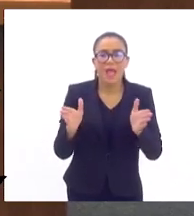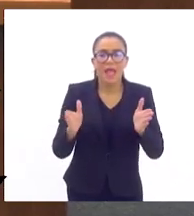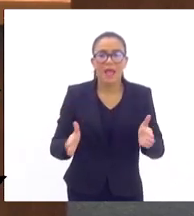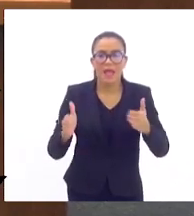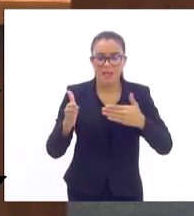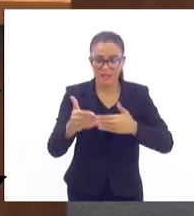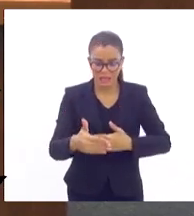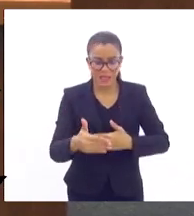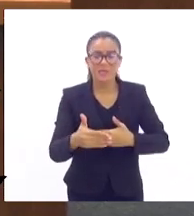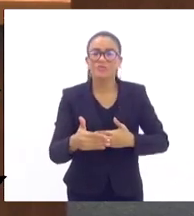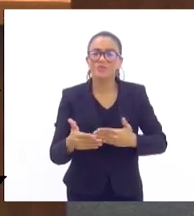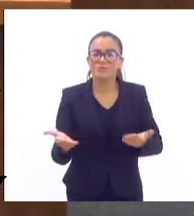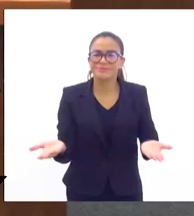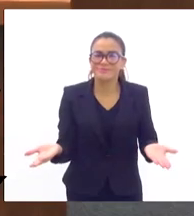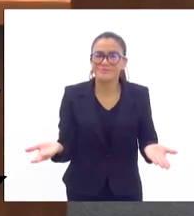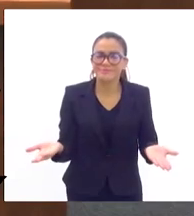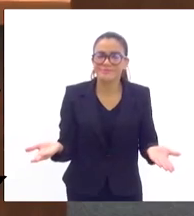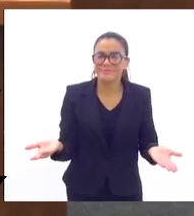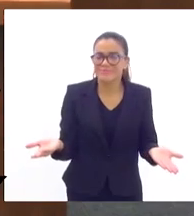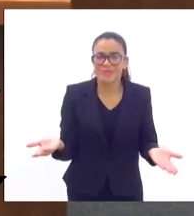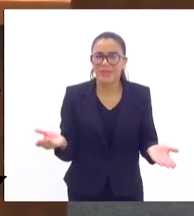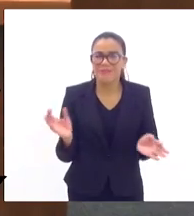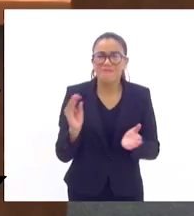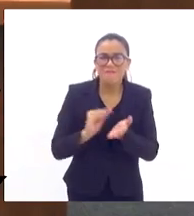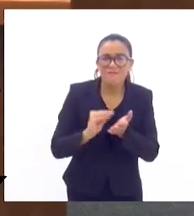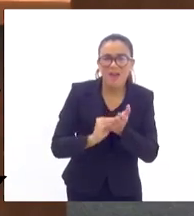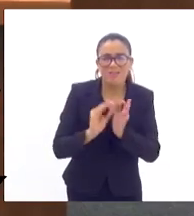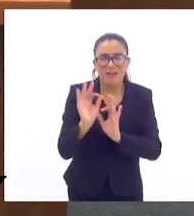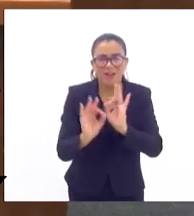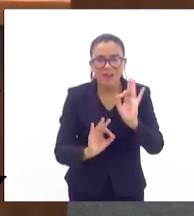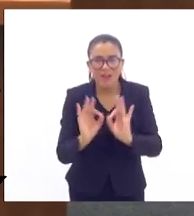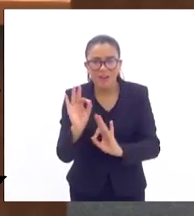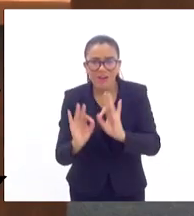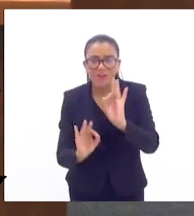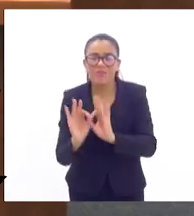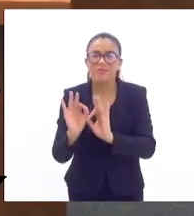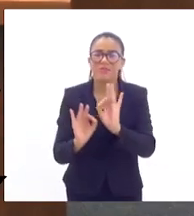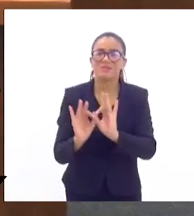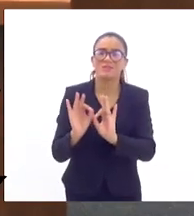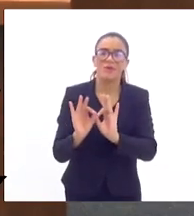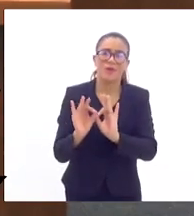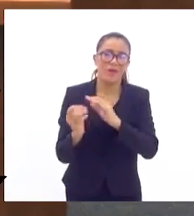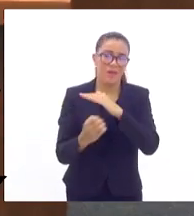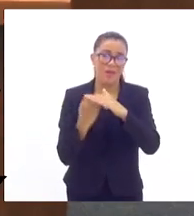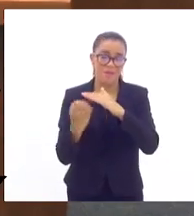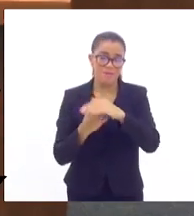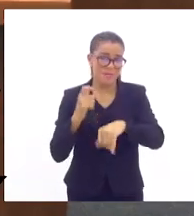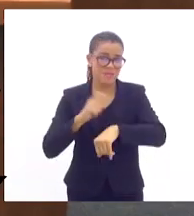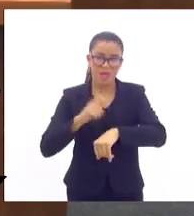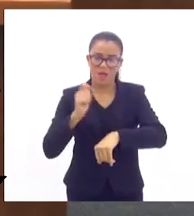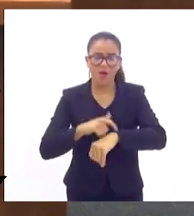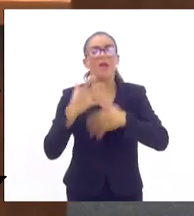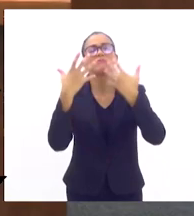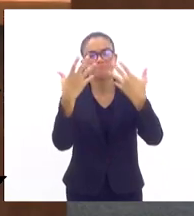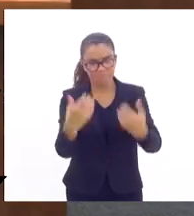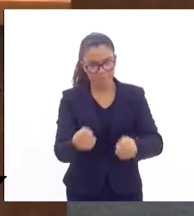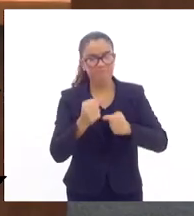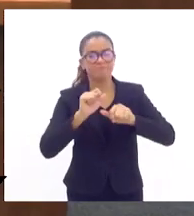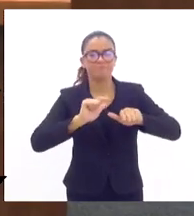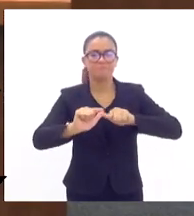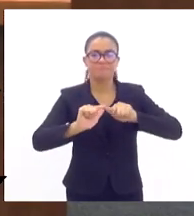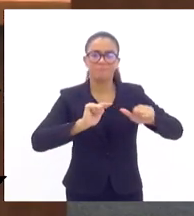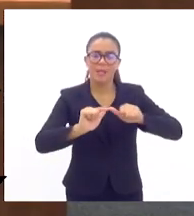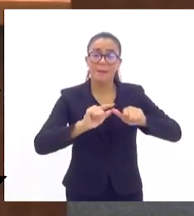bigestoras. Então, a falta de organização, na hora de pegar o serviço, a empresa quer pegar o serviço, mas as pessoas precisam de um